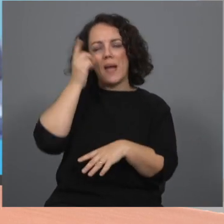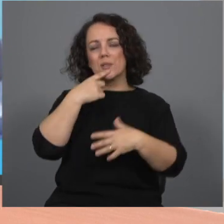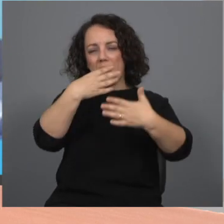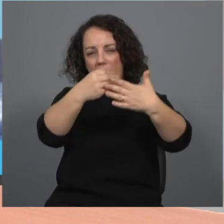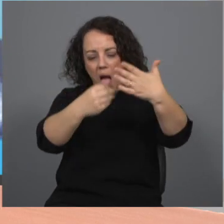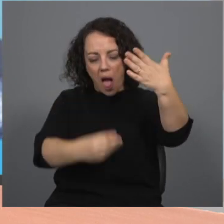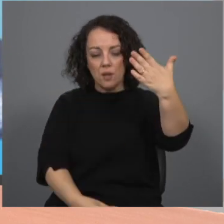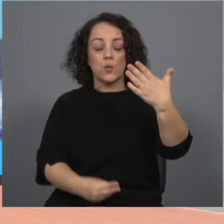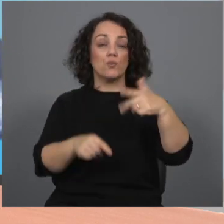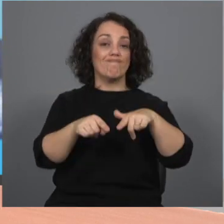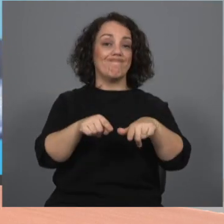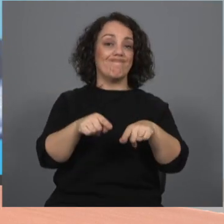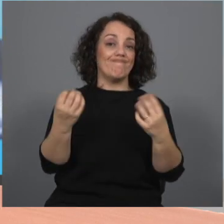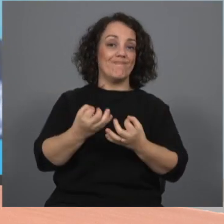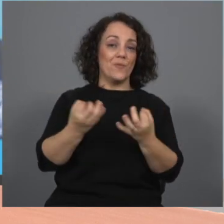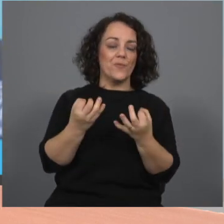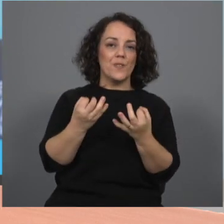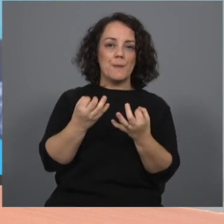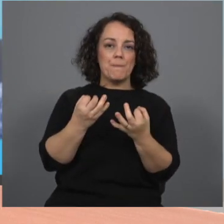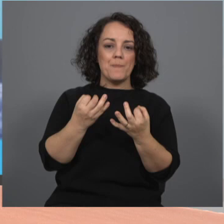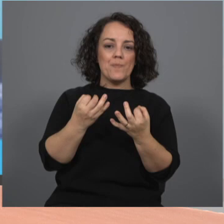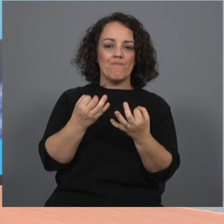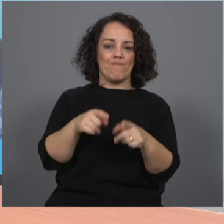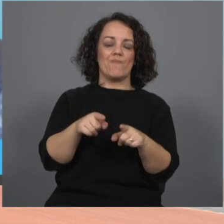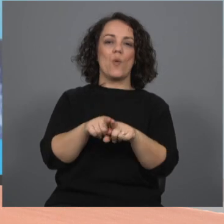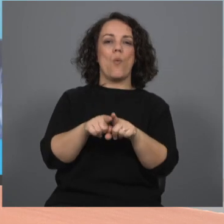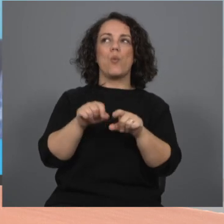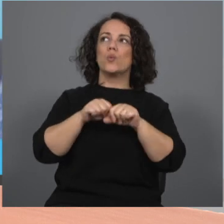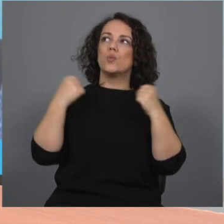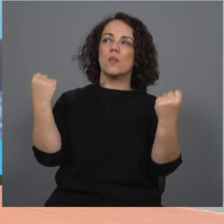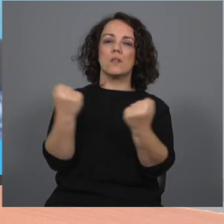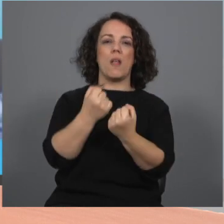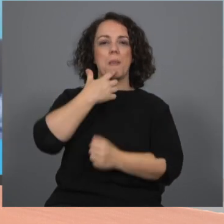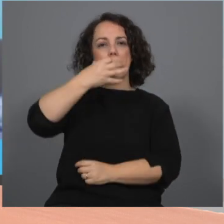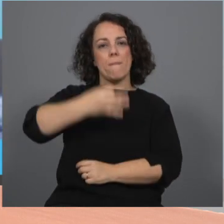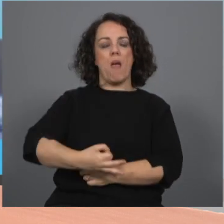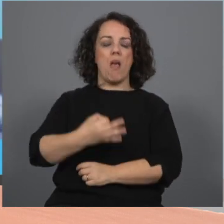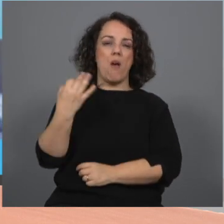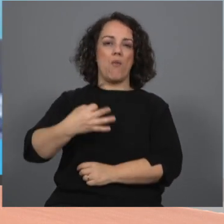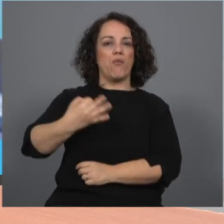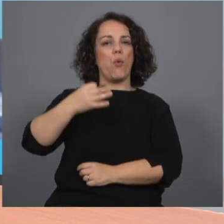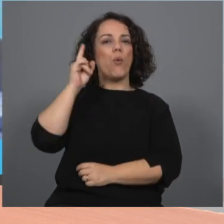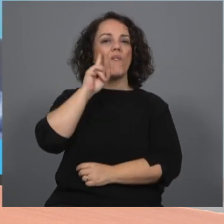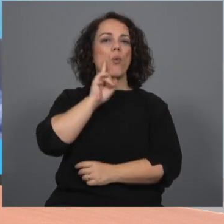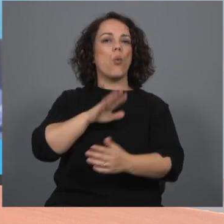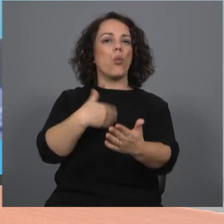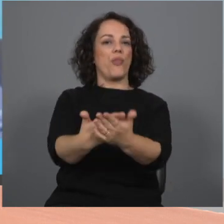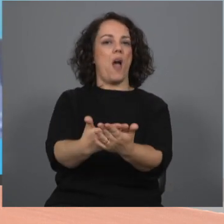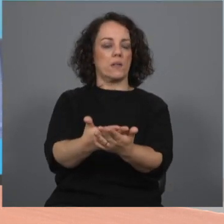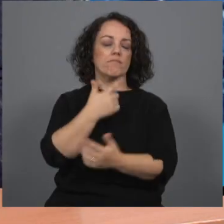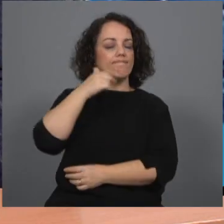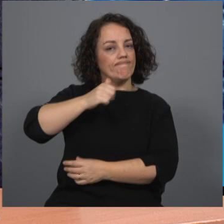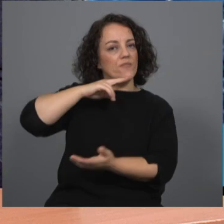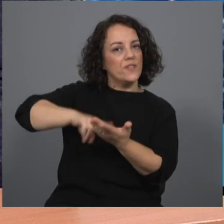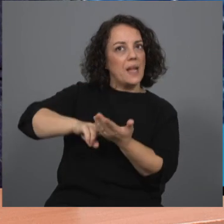isso felizmente também que é um aspecto que toda a sociedade soube valorizar. É verdade. Neste Mas eles tempo. depois precisavam